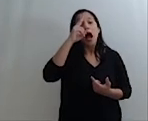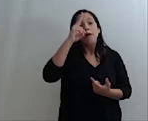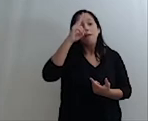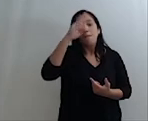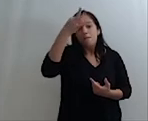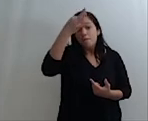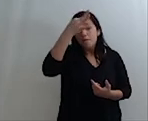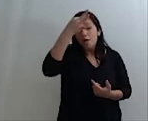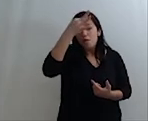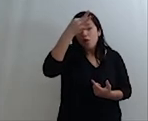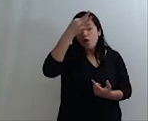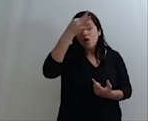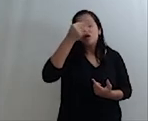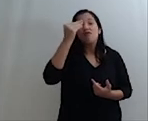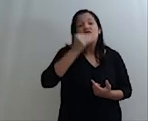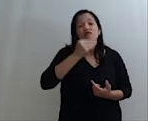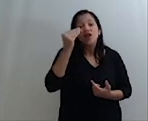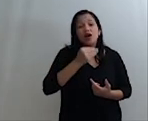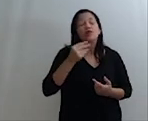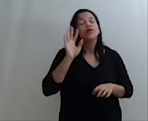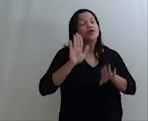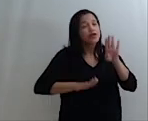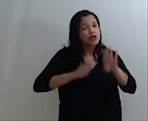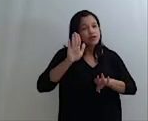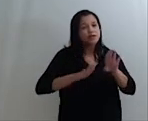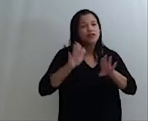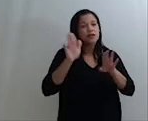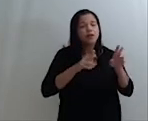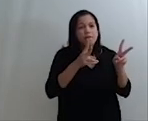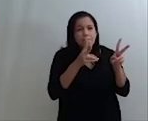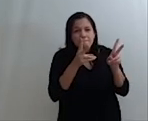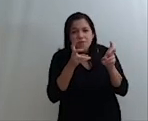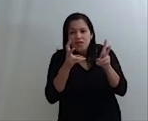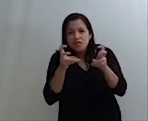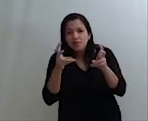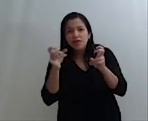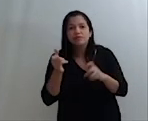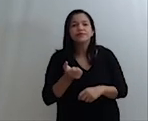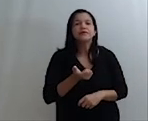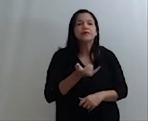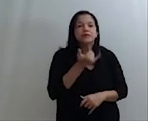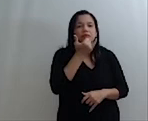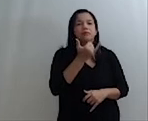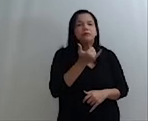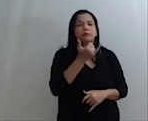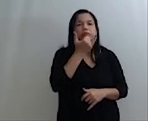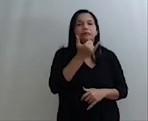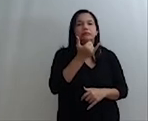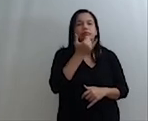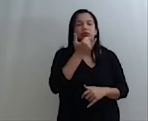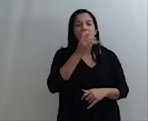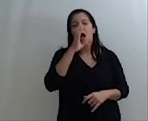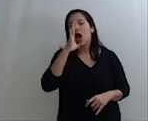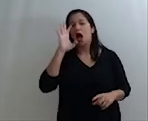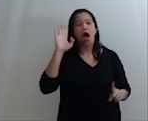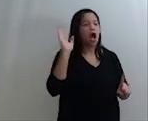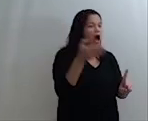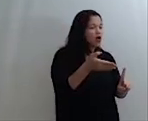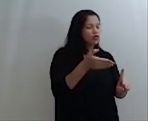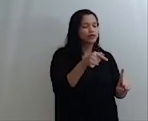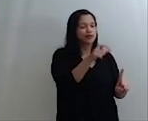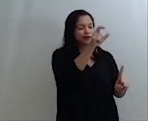de reconhecimentos equivocados acabarem por redundar na condenação de pessoas inocentes